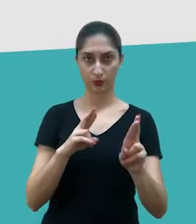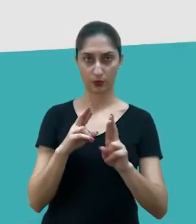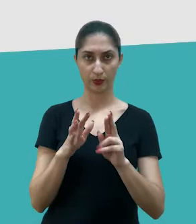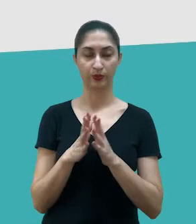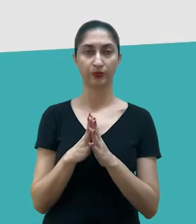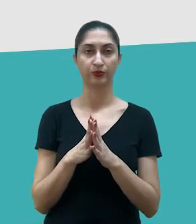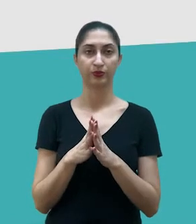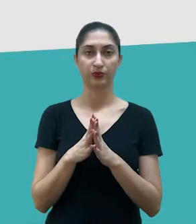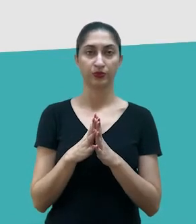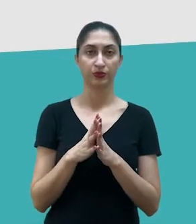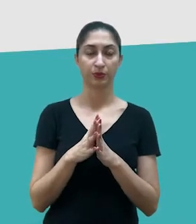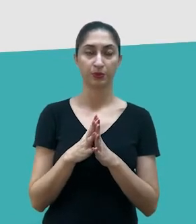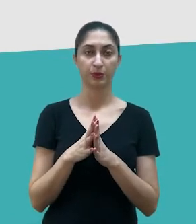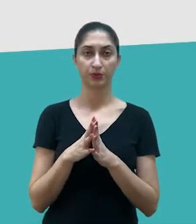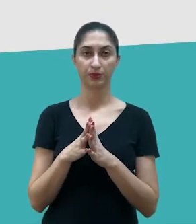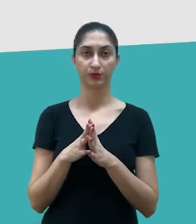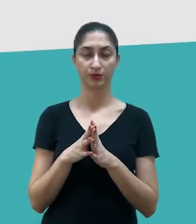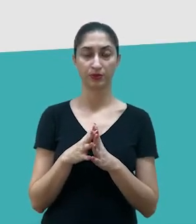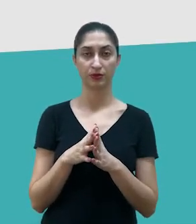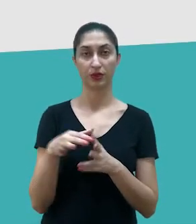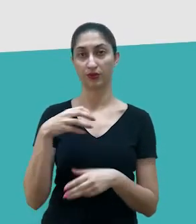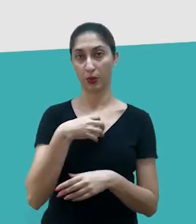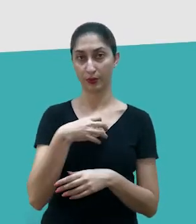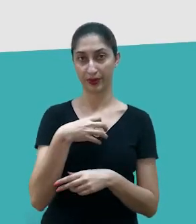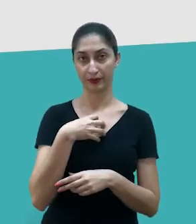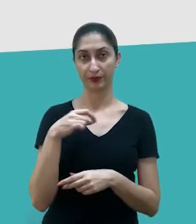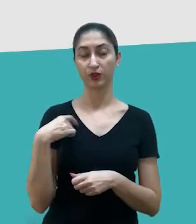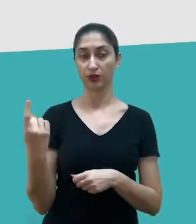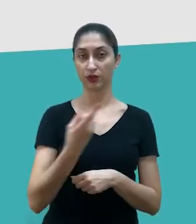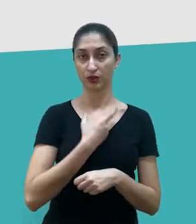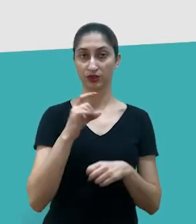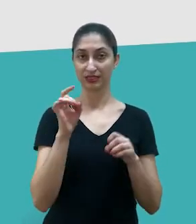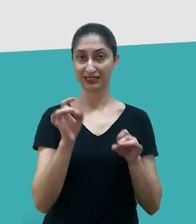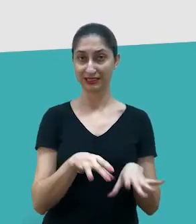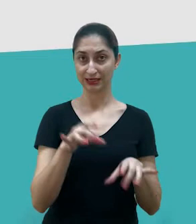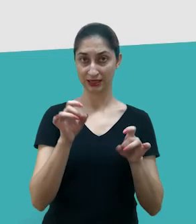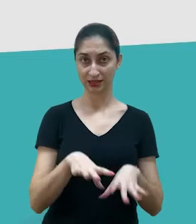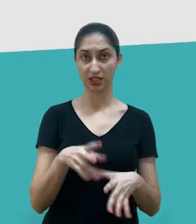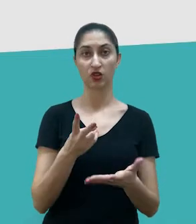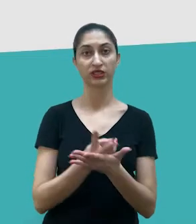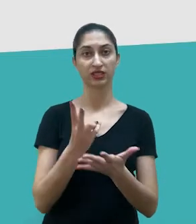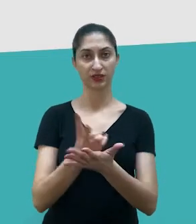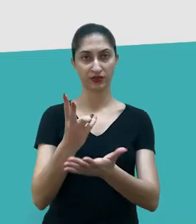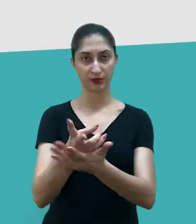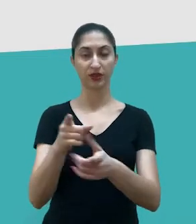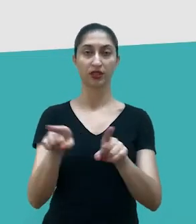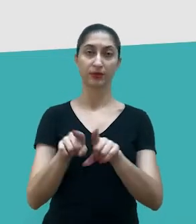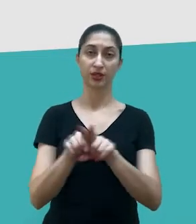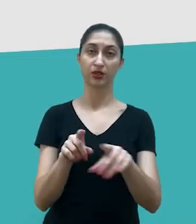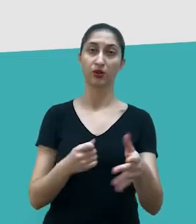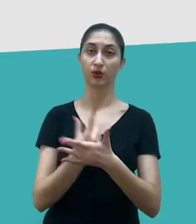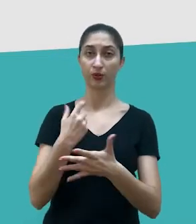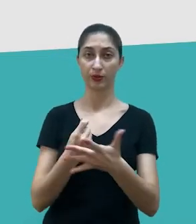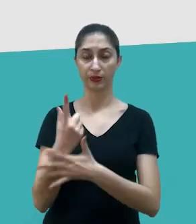com a forma como nós descartamos, conservamos e compramos o produto do